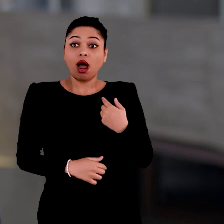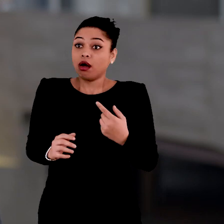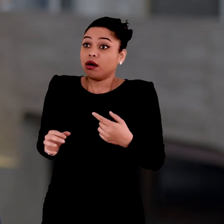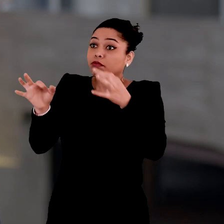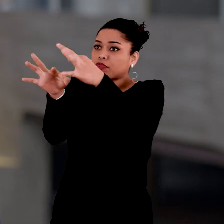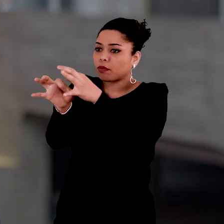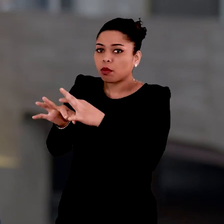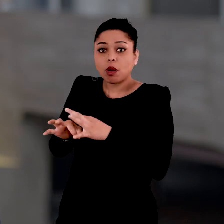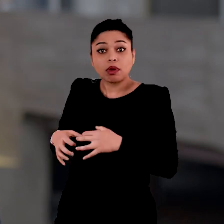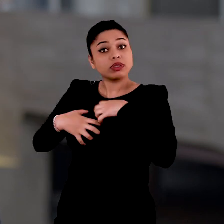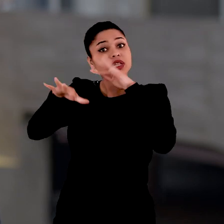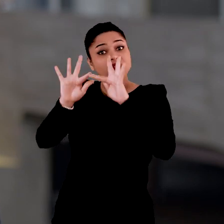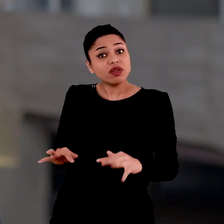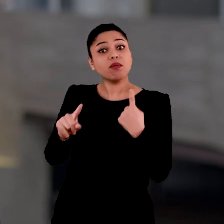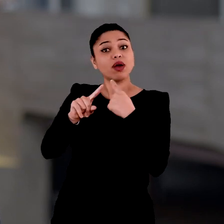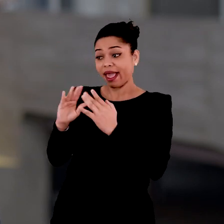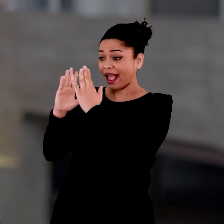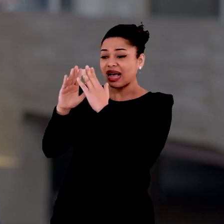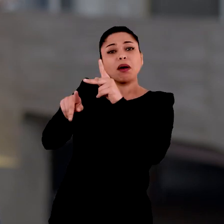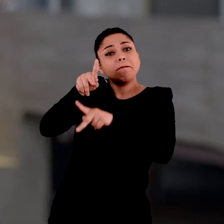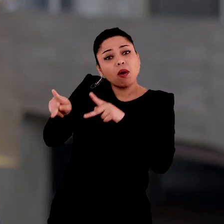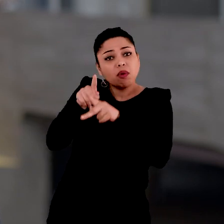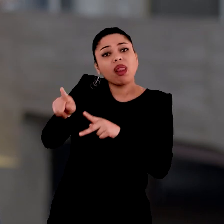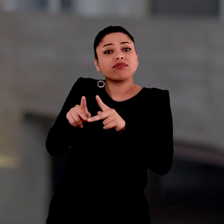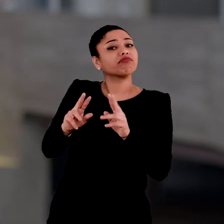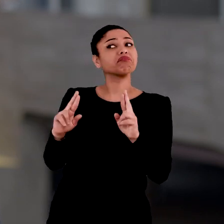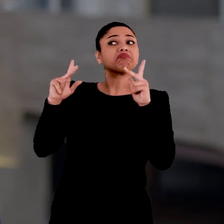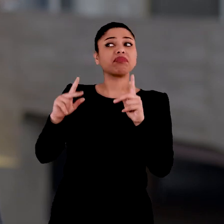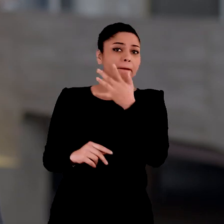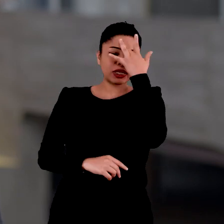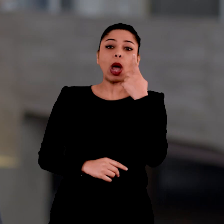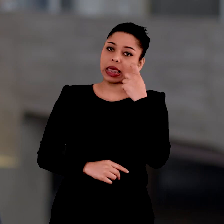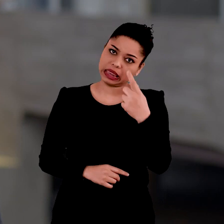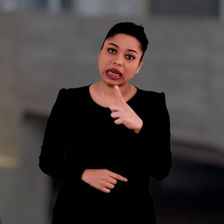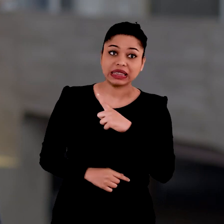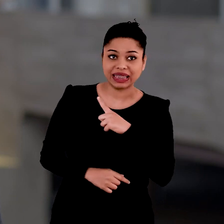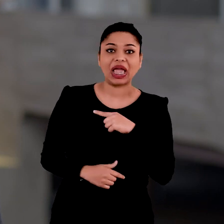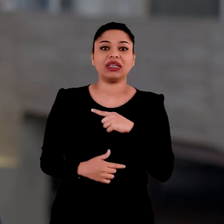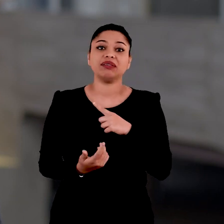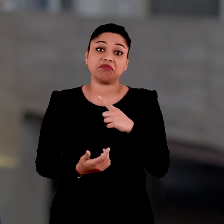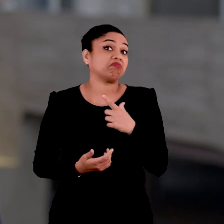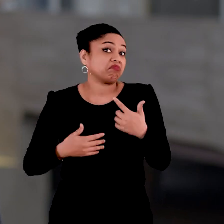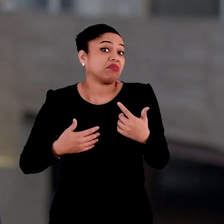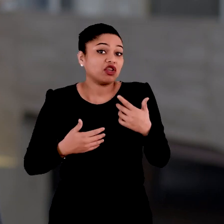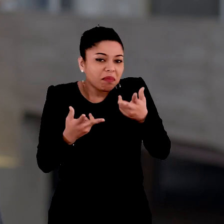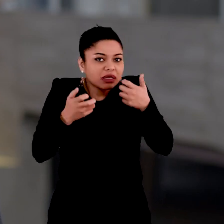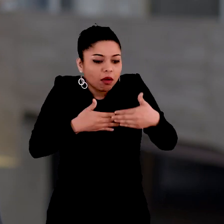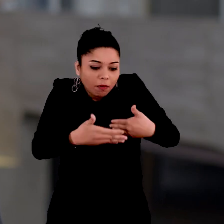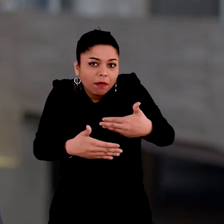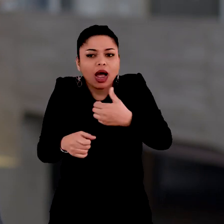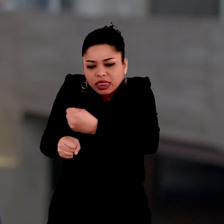fez com que a gente trabalhasse assim, não apenas habitação, né? A gente tentasse entender o que é que a gente poderia ofertar